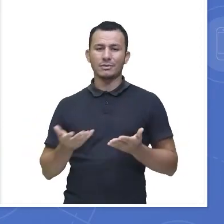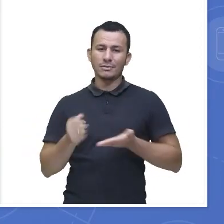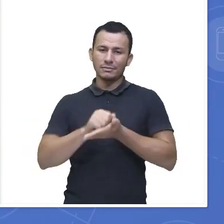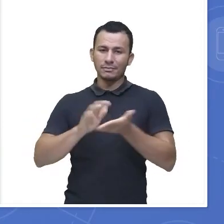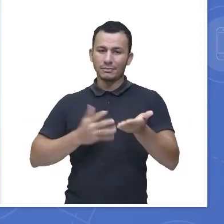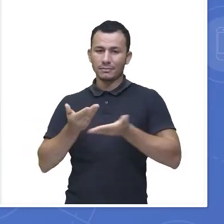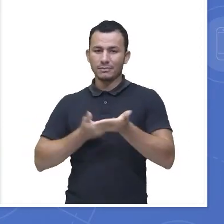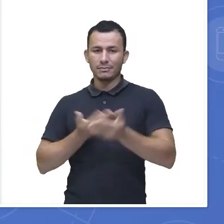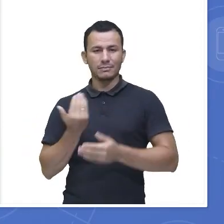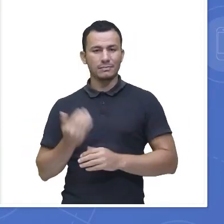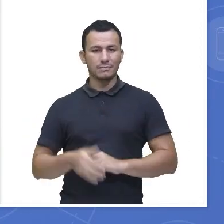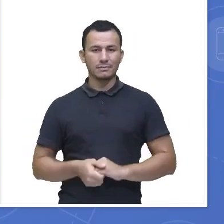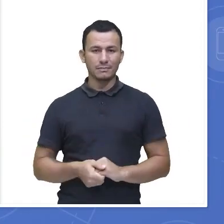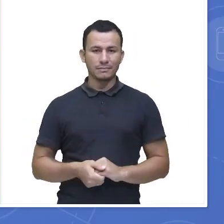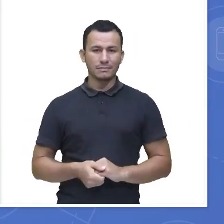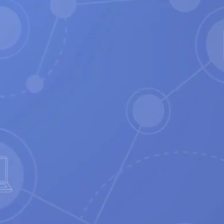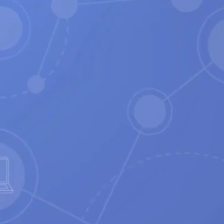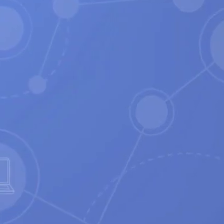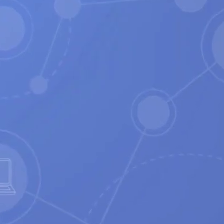dinâmica.